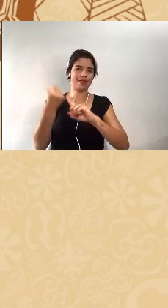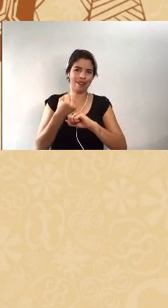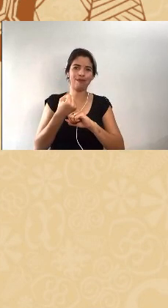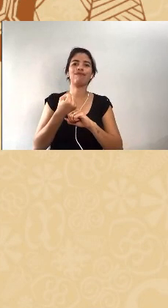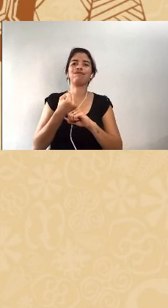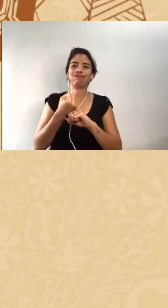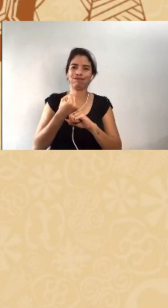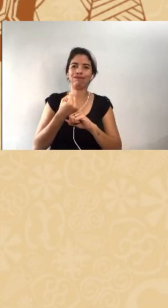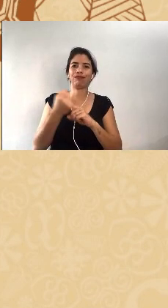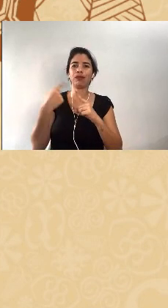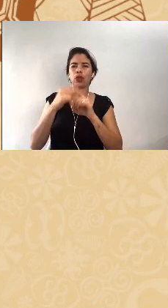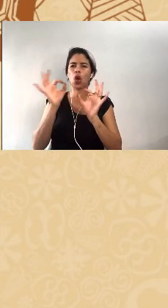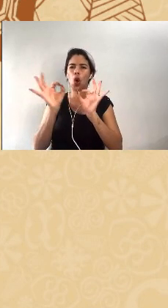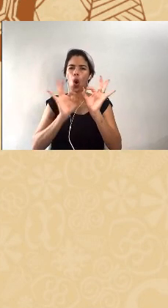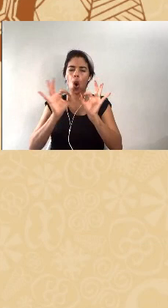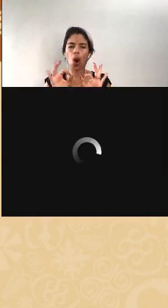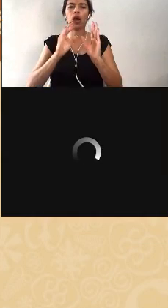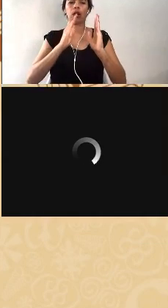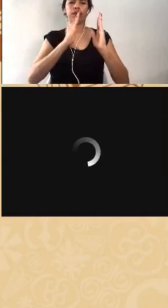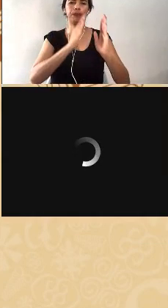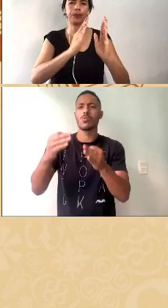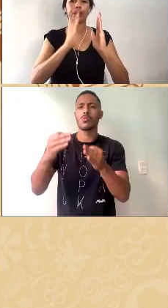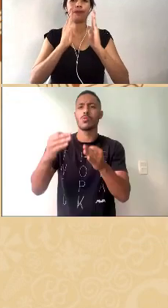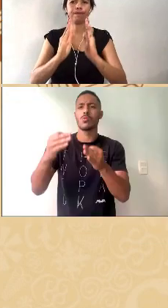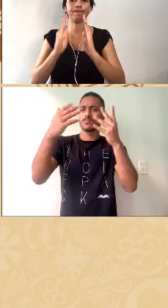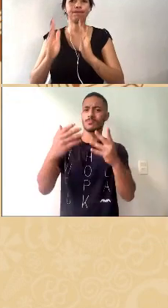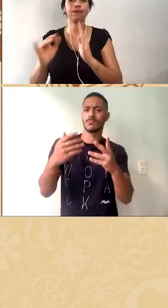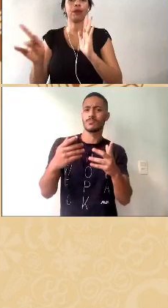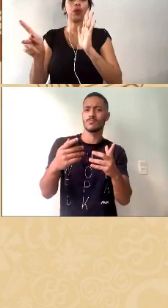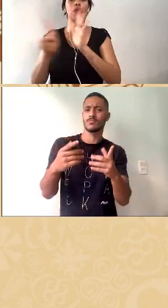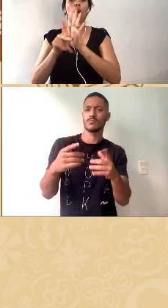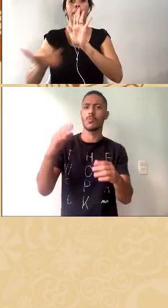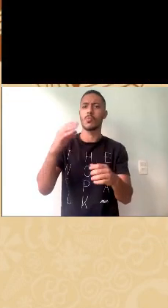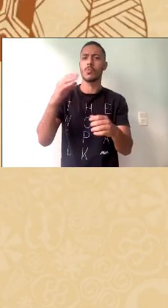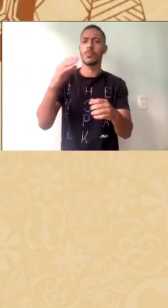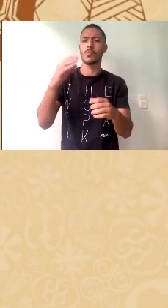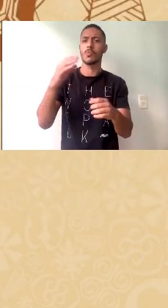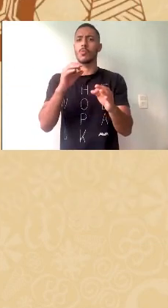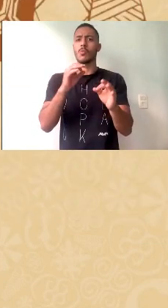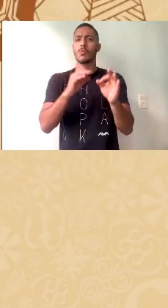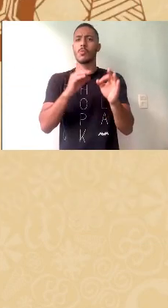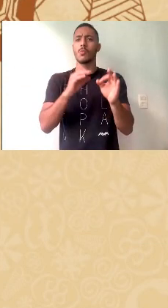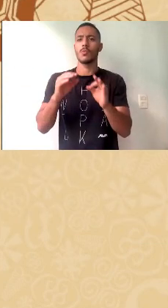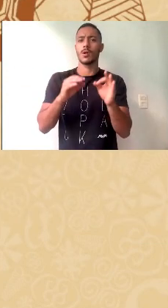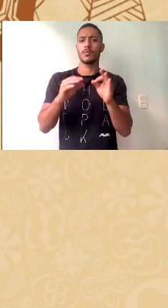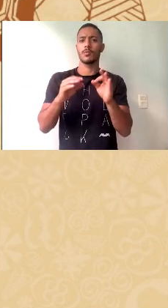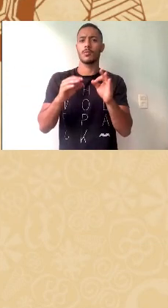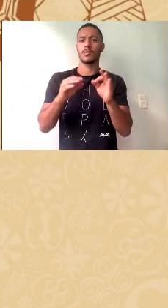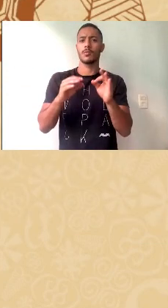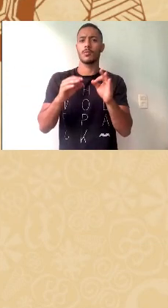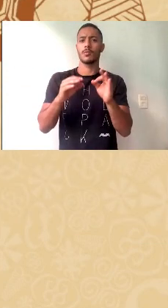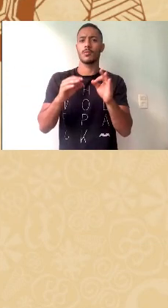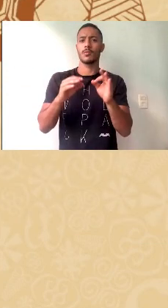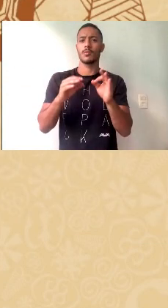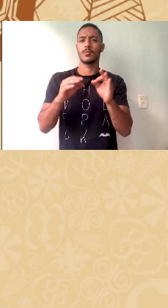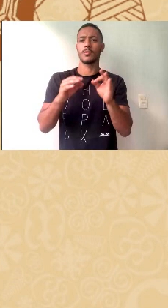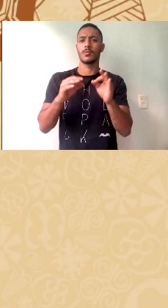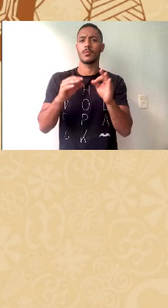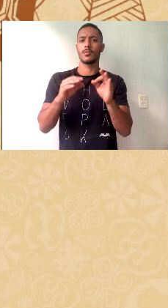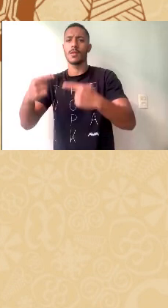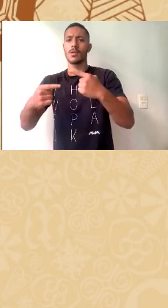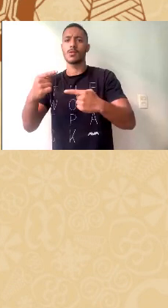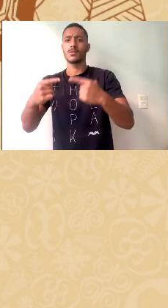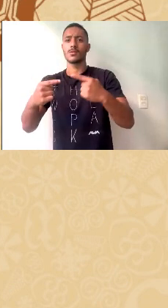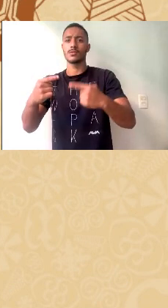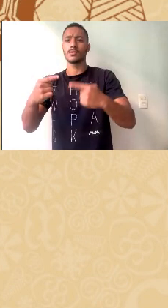né, organiza, sistematiza esses saberes identitários, políticos, estético-corpóreos também. Então, esse é o nosso